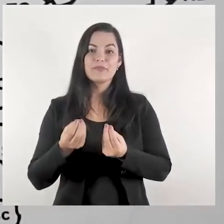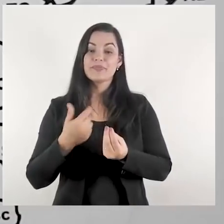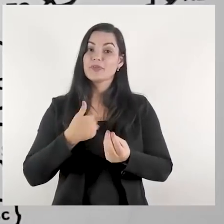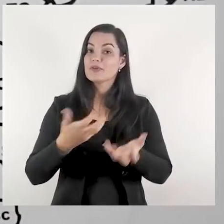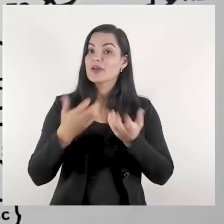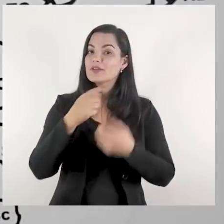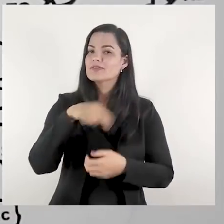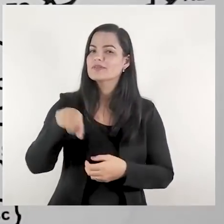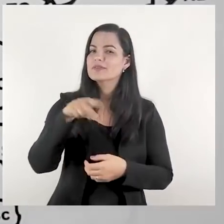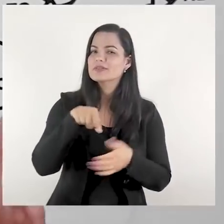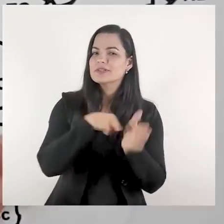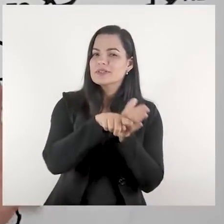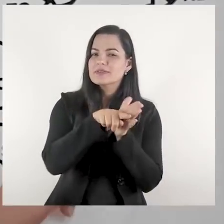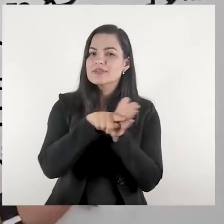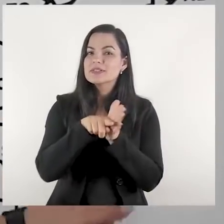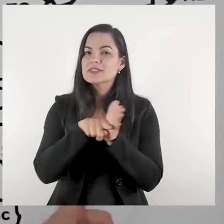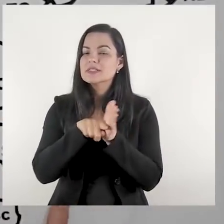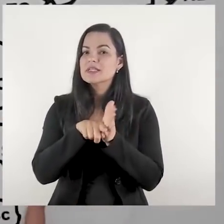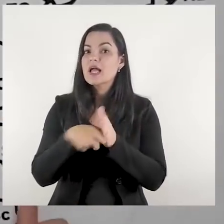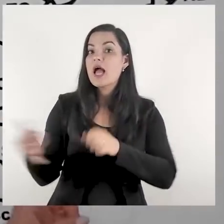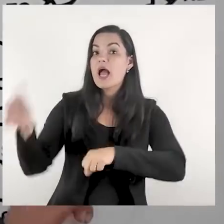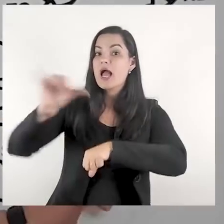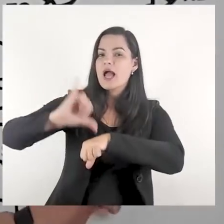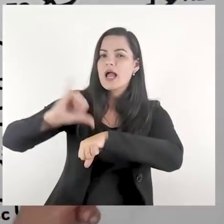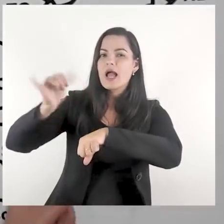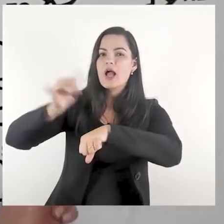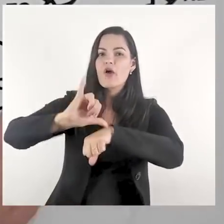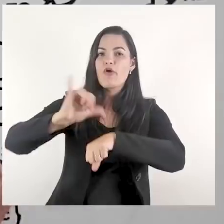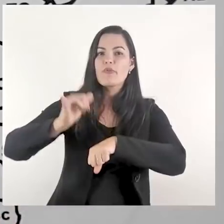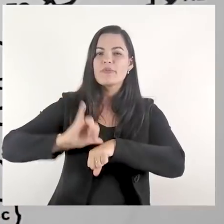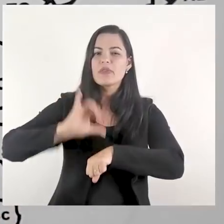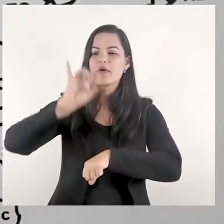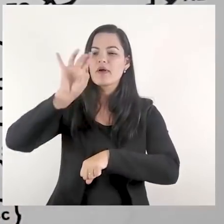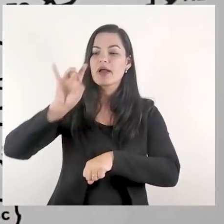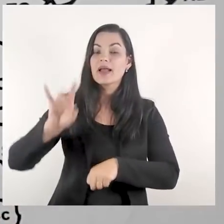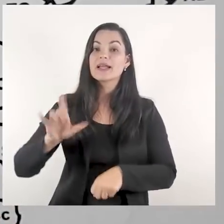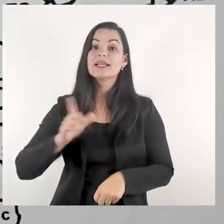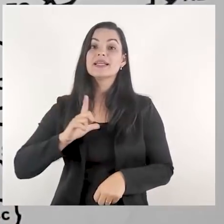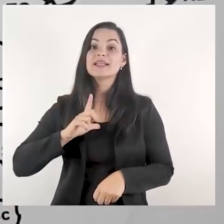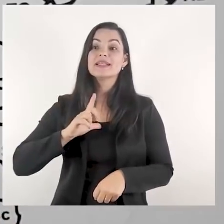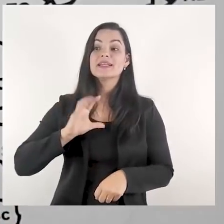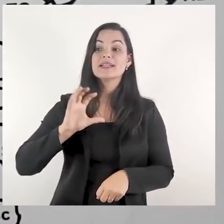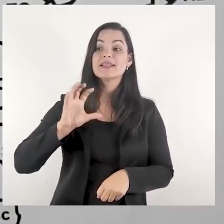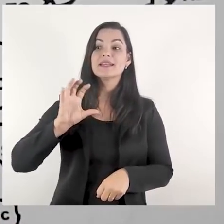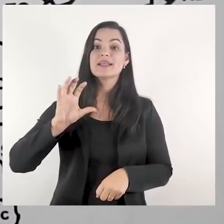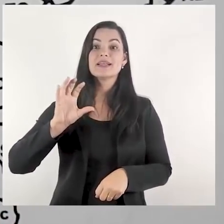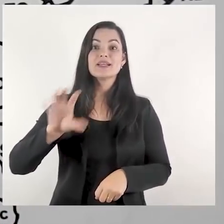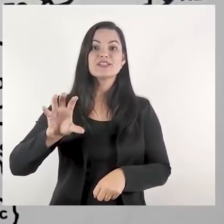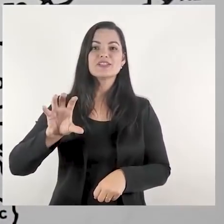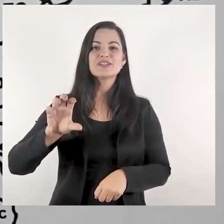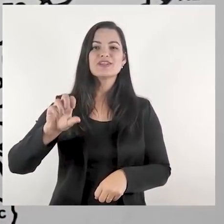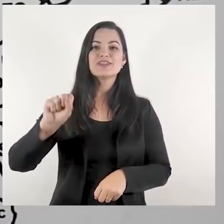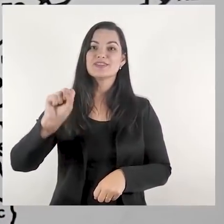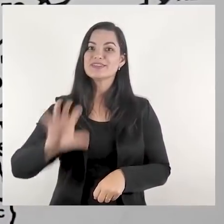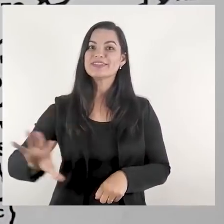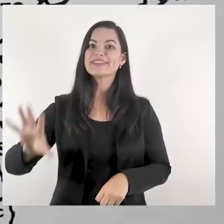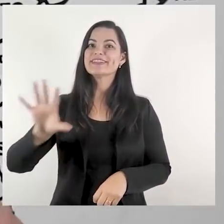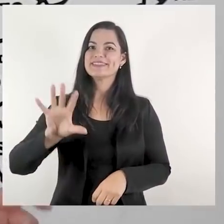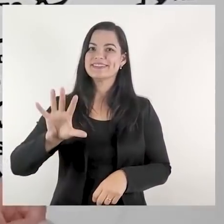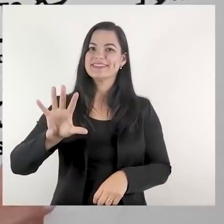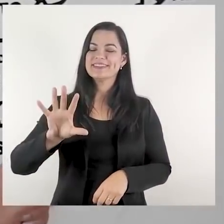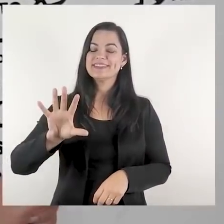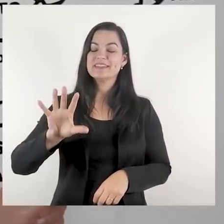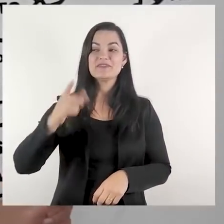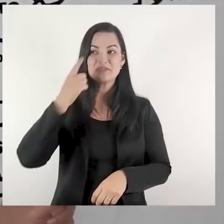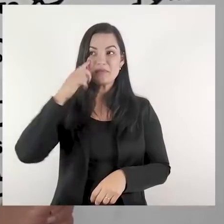vocês investiguem quais são as capitais que nós temos aqui na região Sudeste. Então só